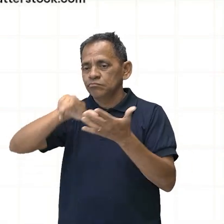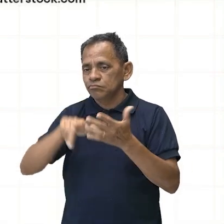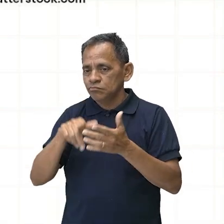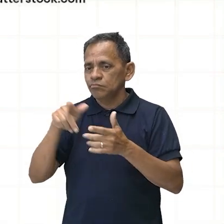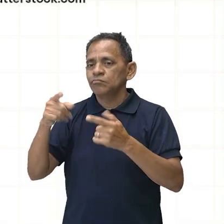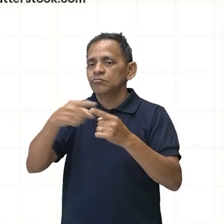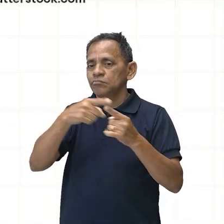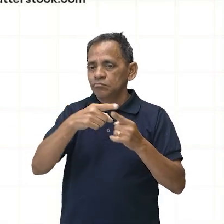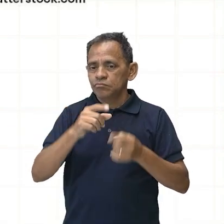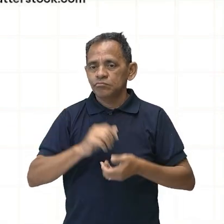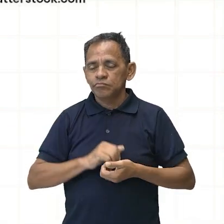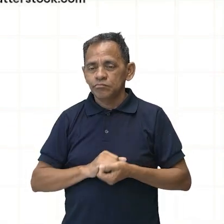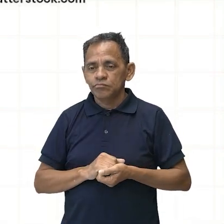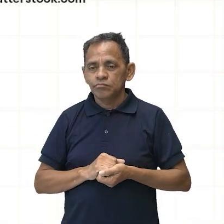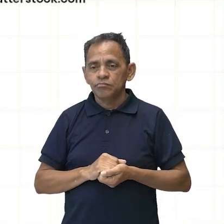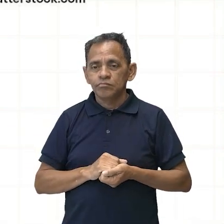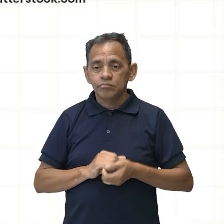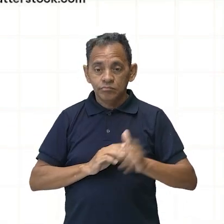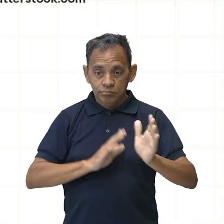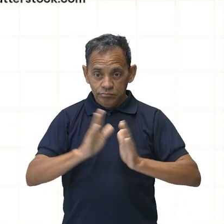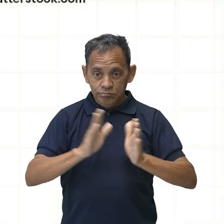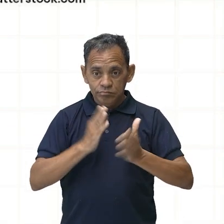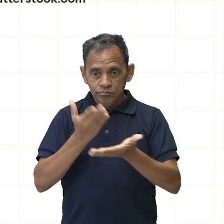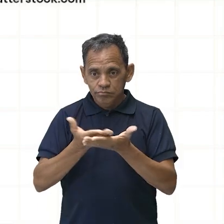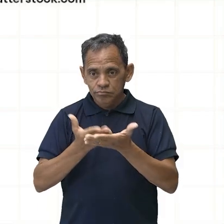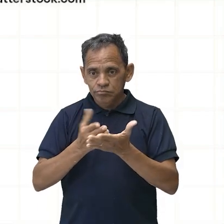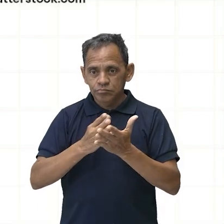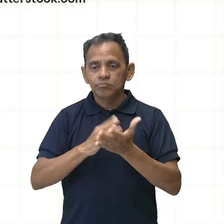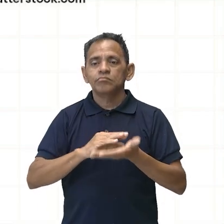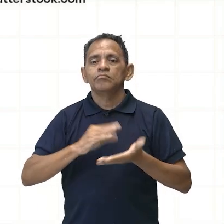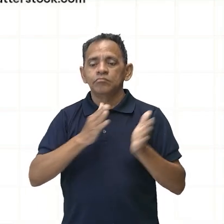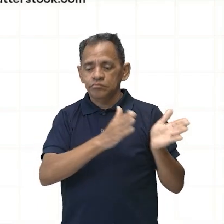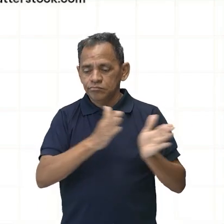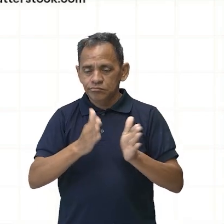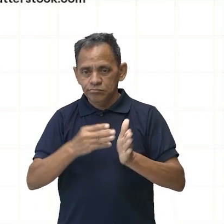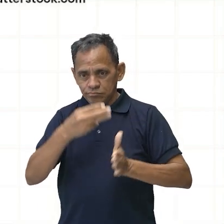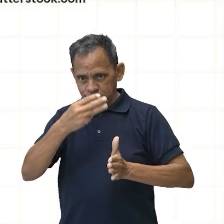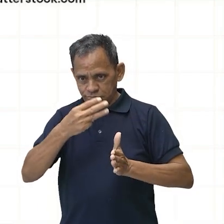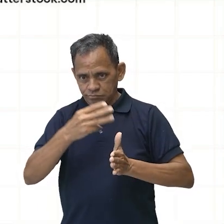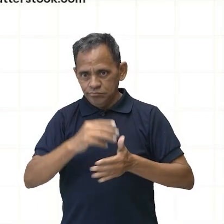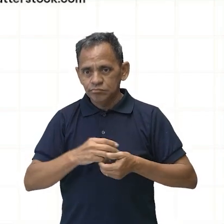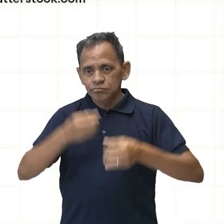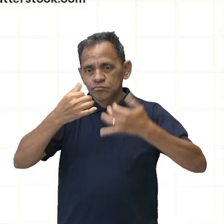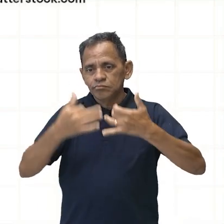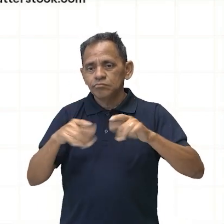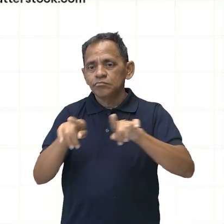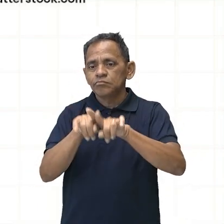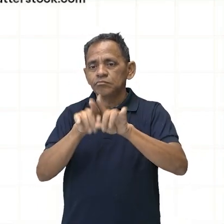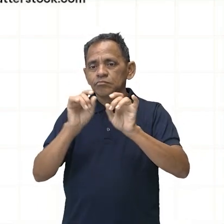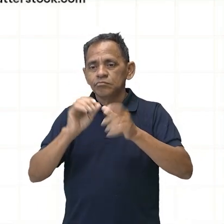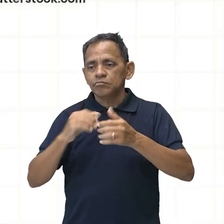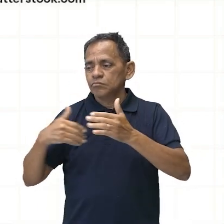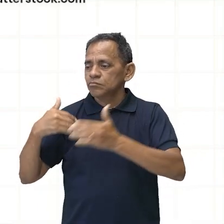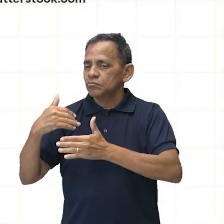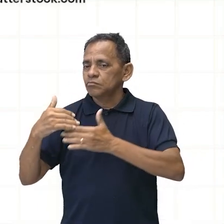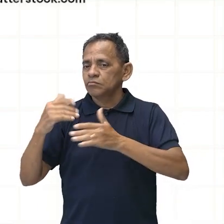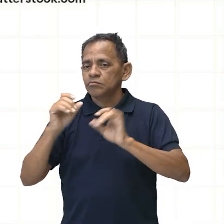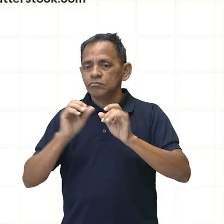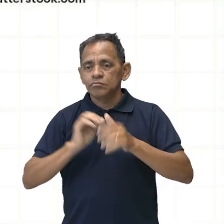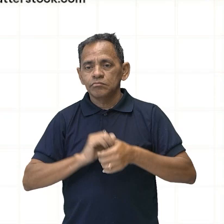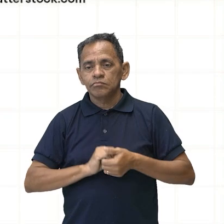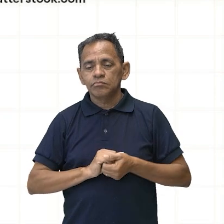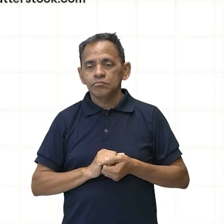certo? Bem, durante as aulas da unidade de número 3, certo? Nós falamos também sobre o processo